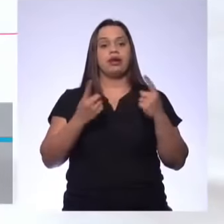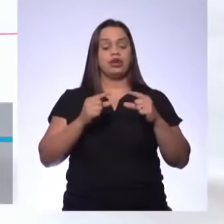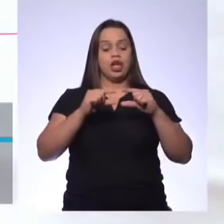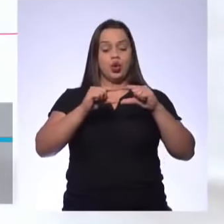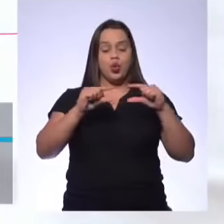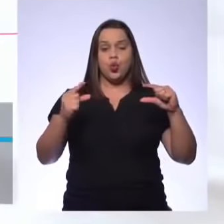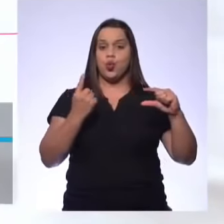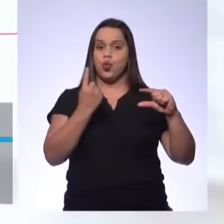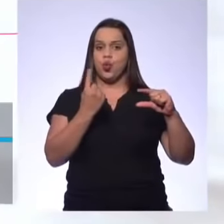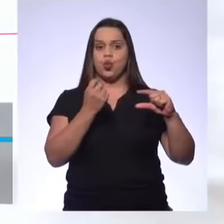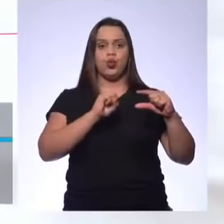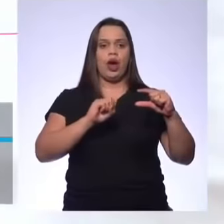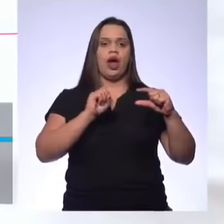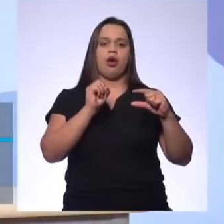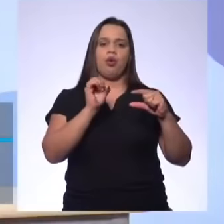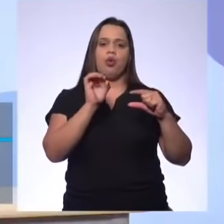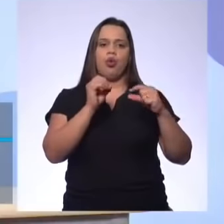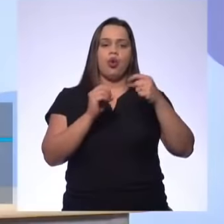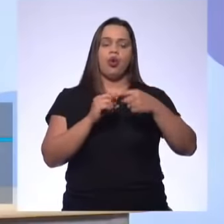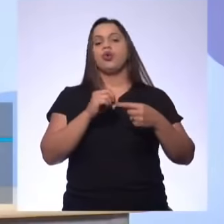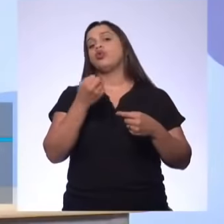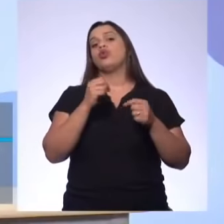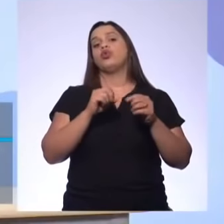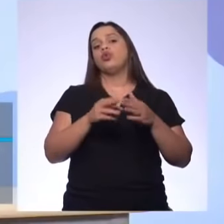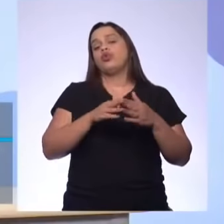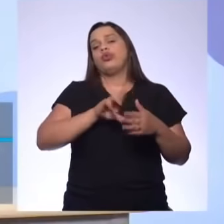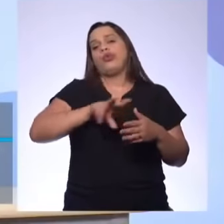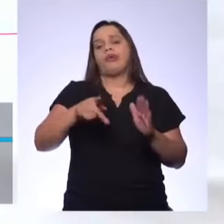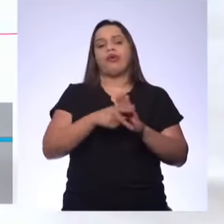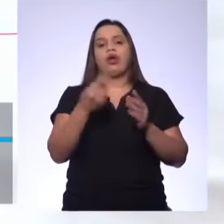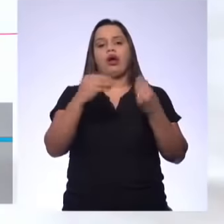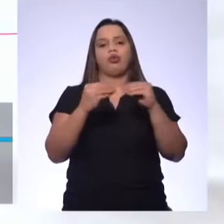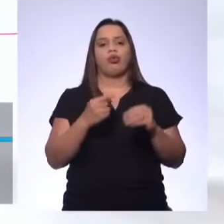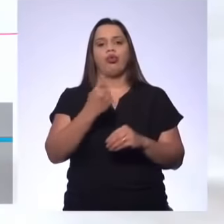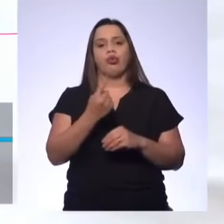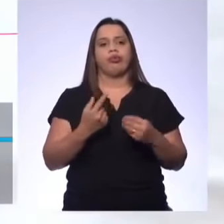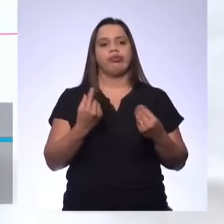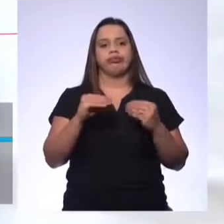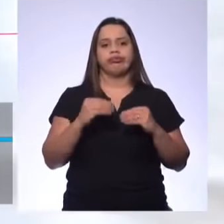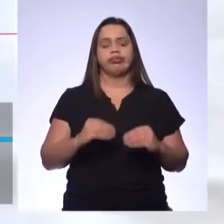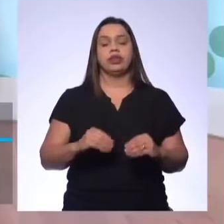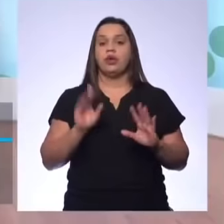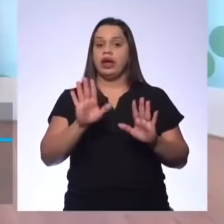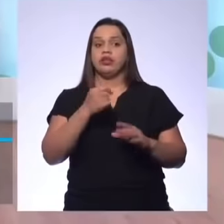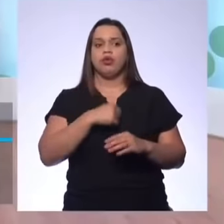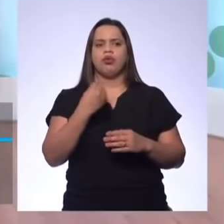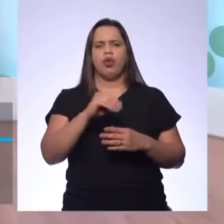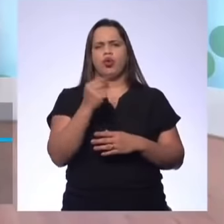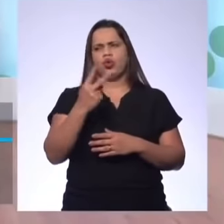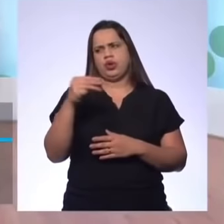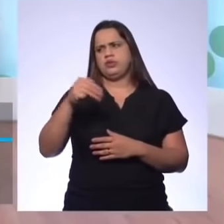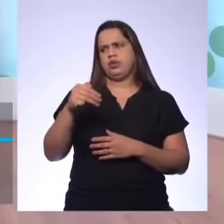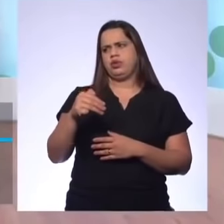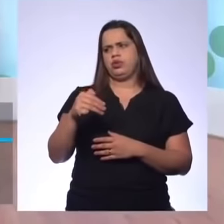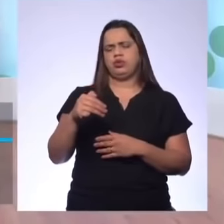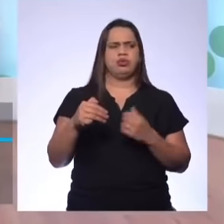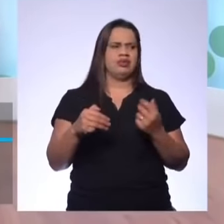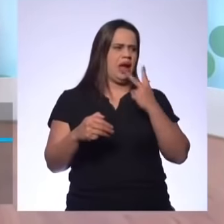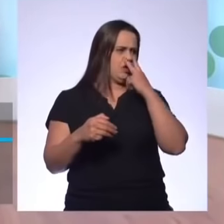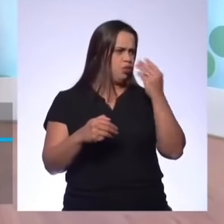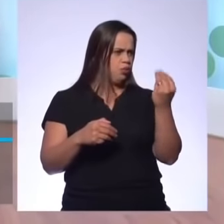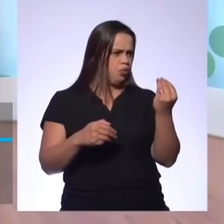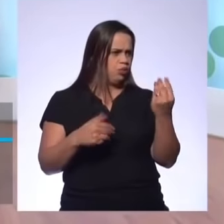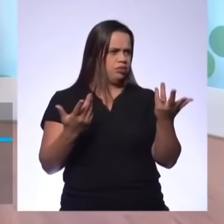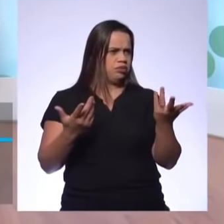internação só para facilitar a vida do at esse daqui eu vou dar sul-minas 2 minutinhos Ned eu acho que Deus não usa muito essa